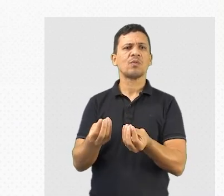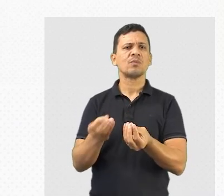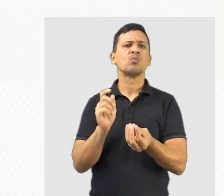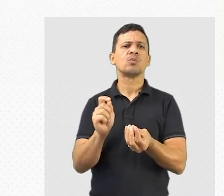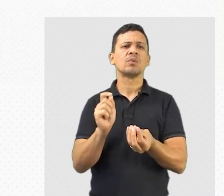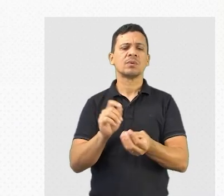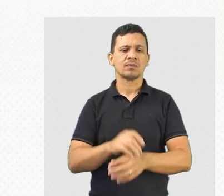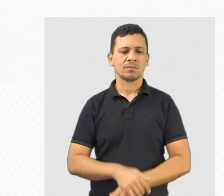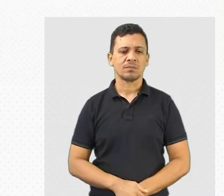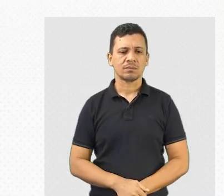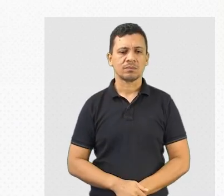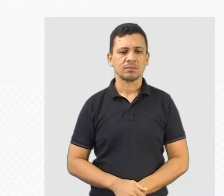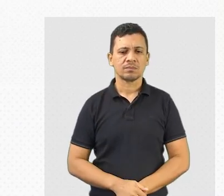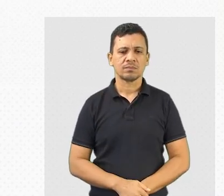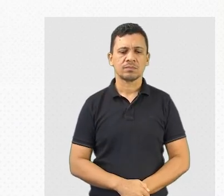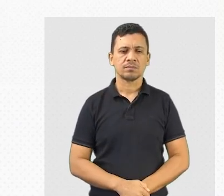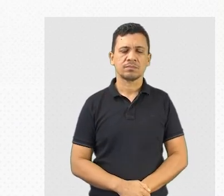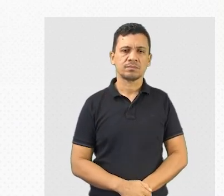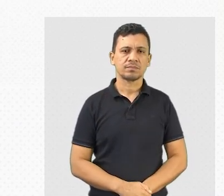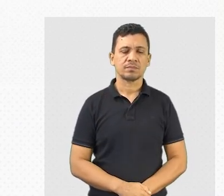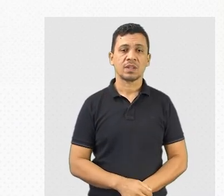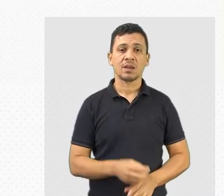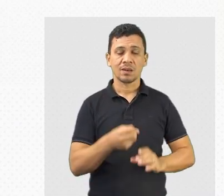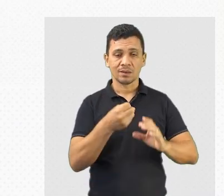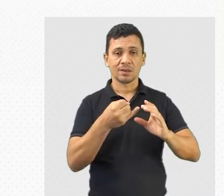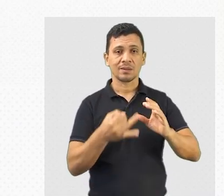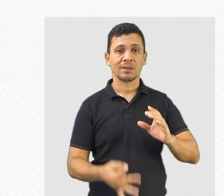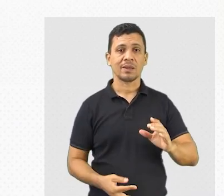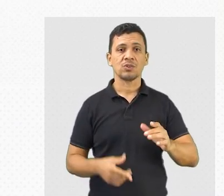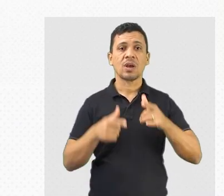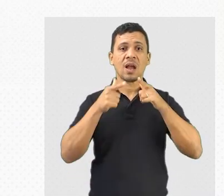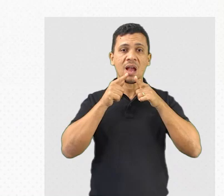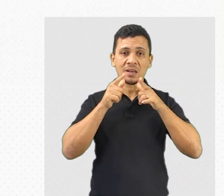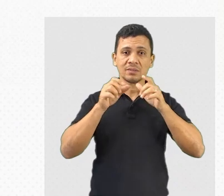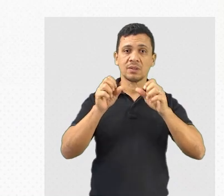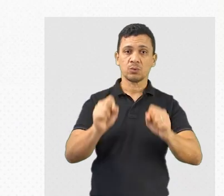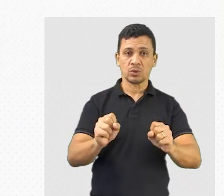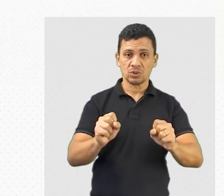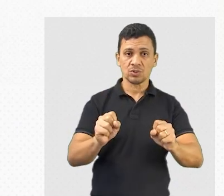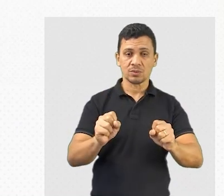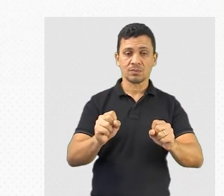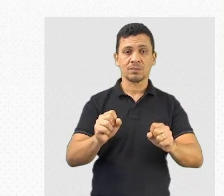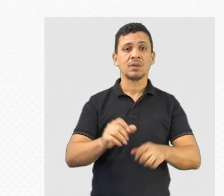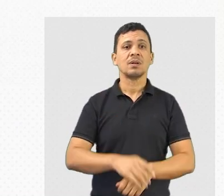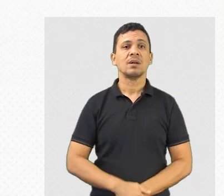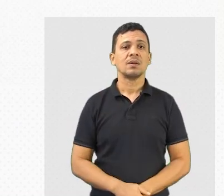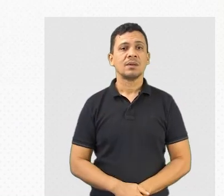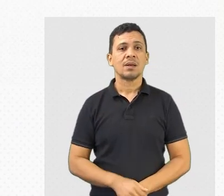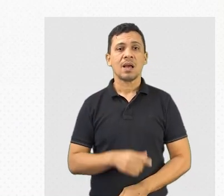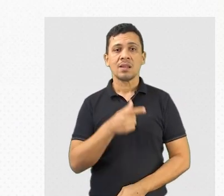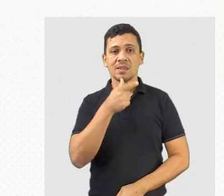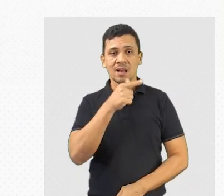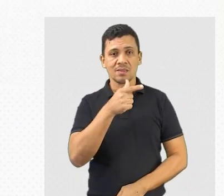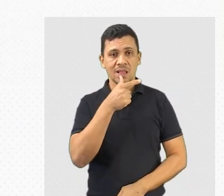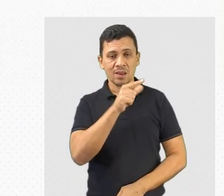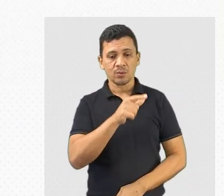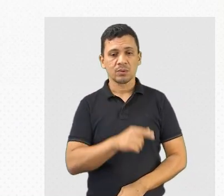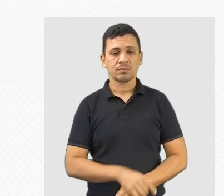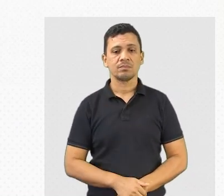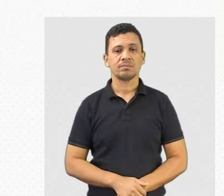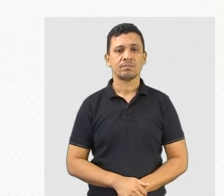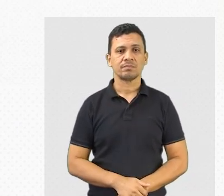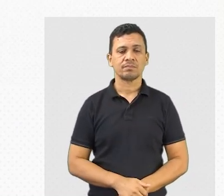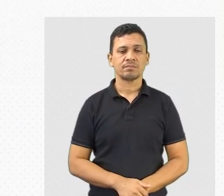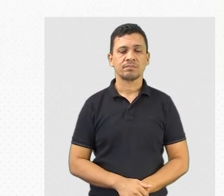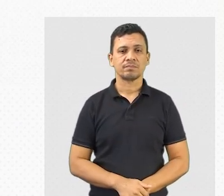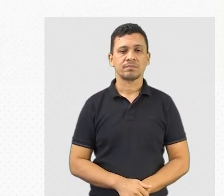ter linguistic, o aspecto linguístico, né, a questão técnica da língua. Cognitive,